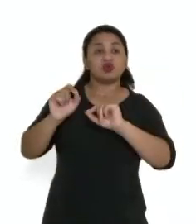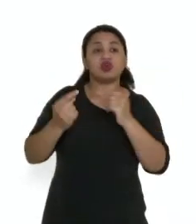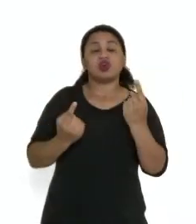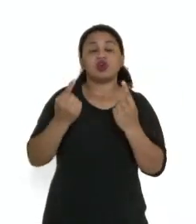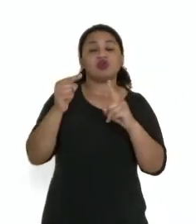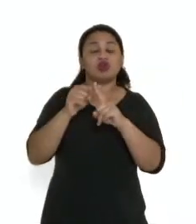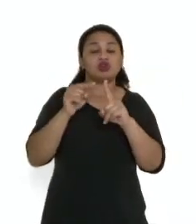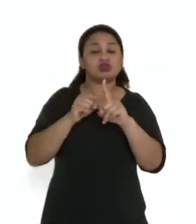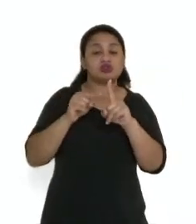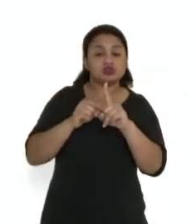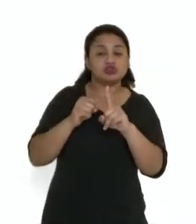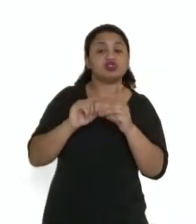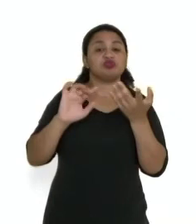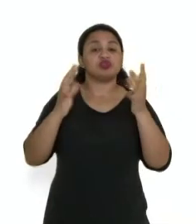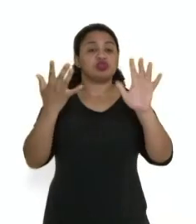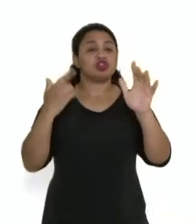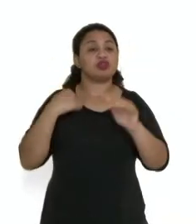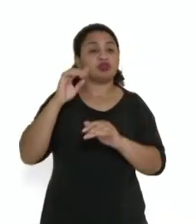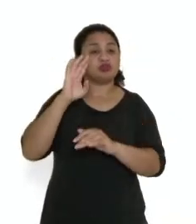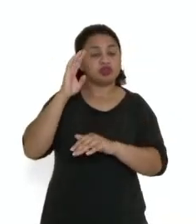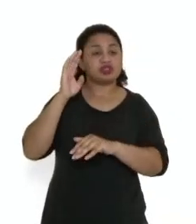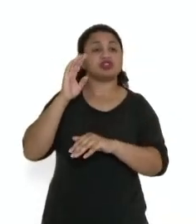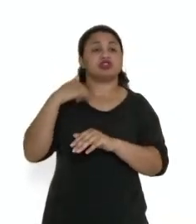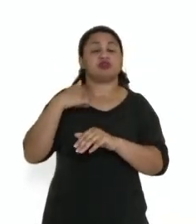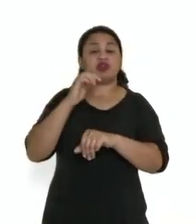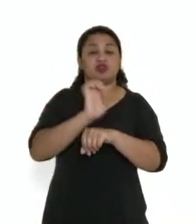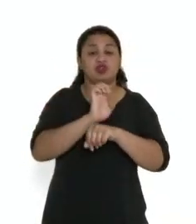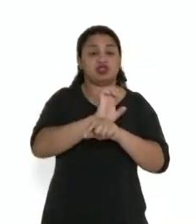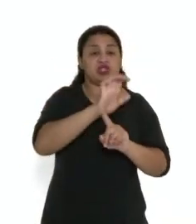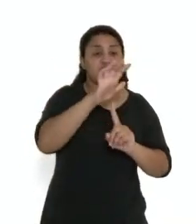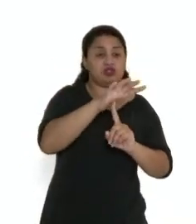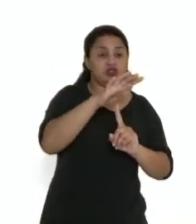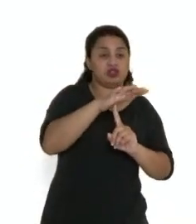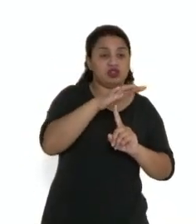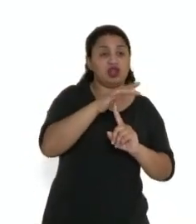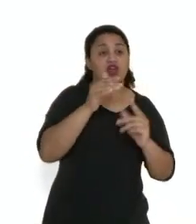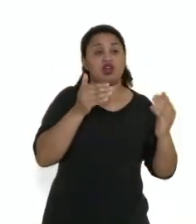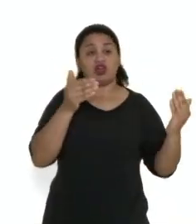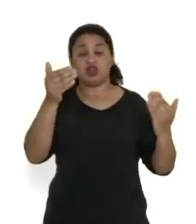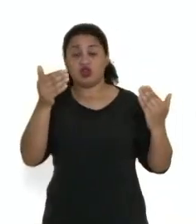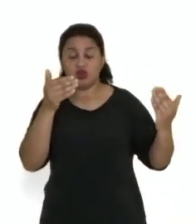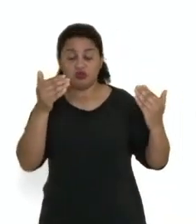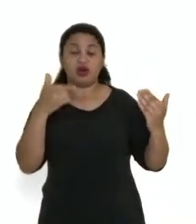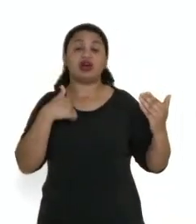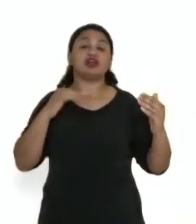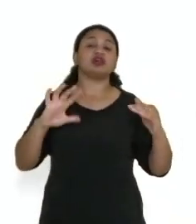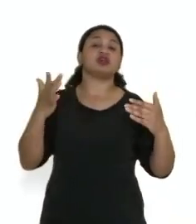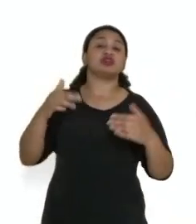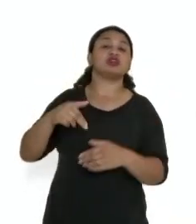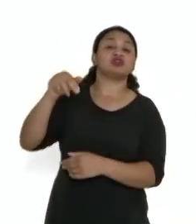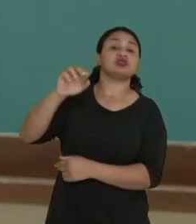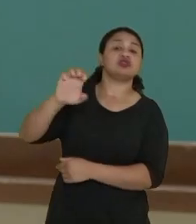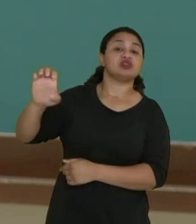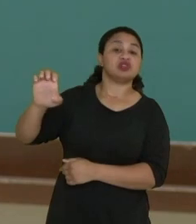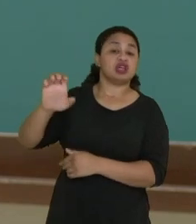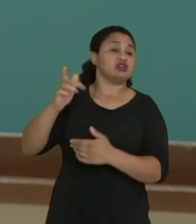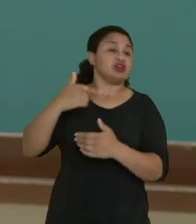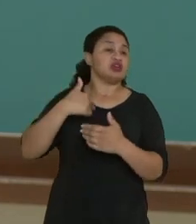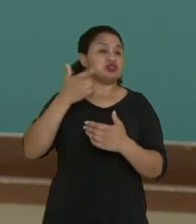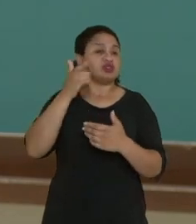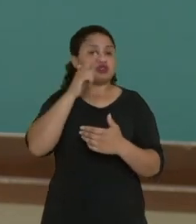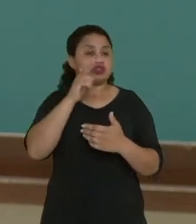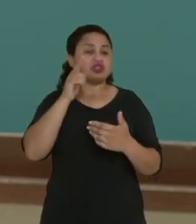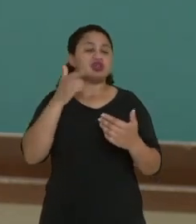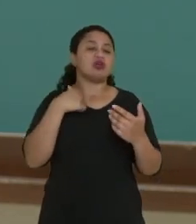qual tipo de clima predomina no estado do Paraná e compare com o clima que predomina no Nordeste. E aí você vai